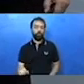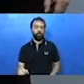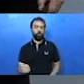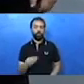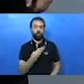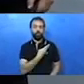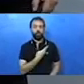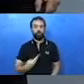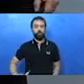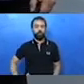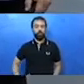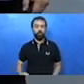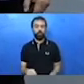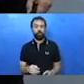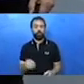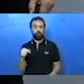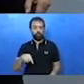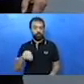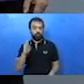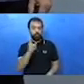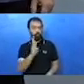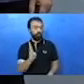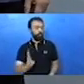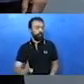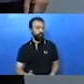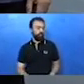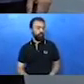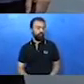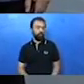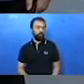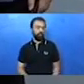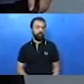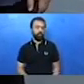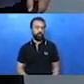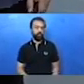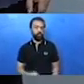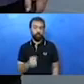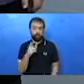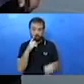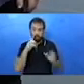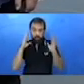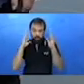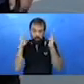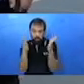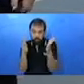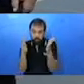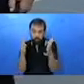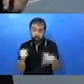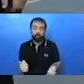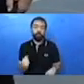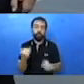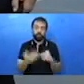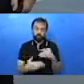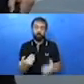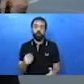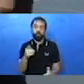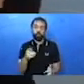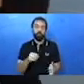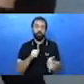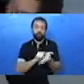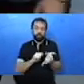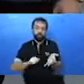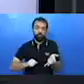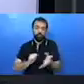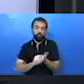a imagem do mapa atual e também da Rosa dos Ventos. Presta atenção e depois vocês façam a atividade.